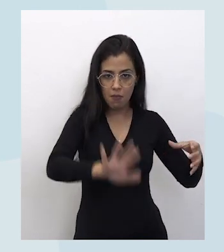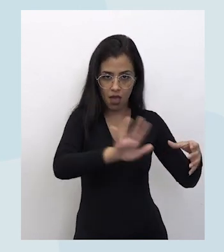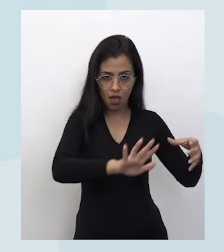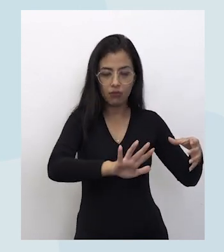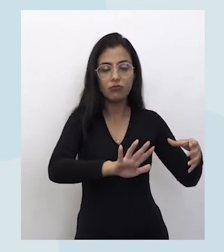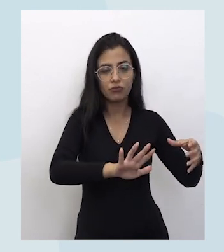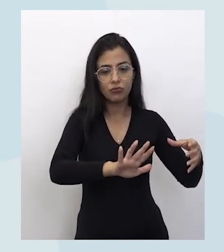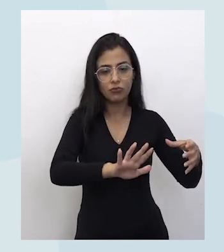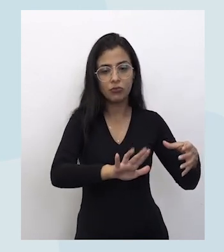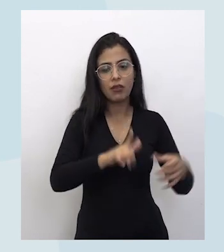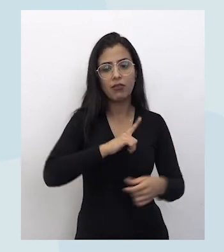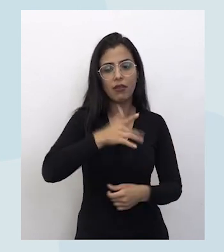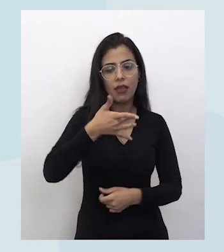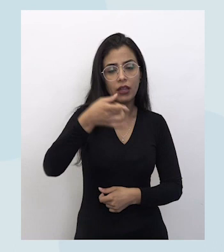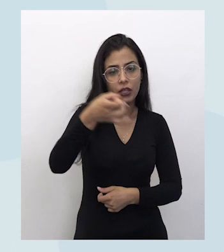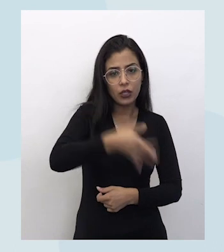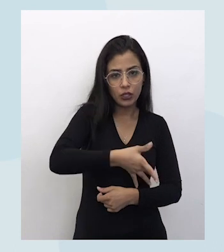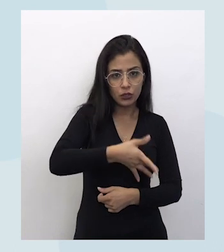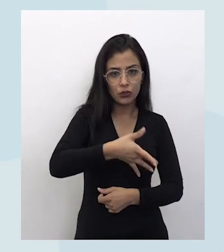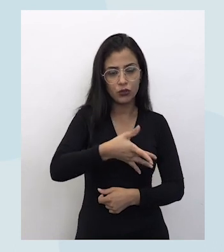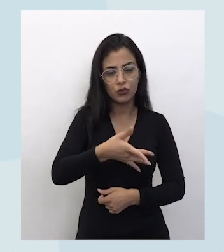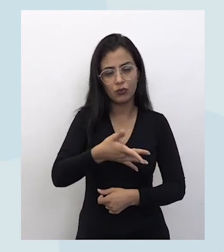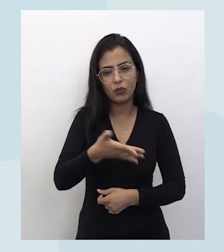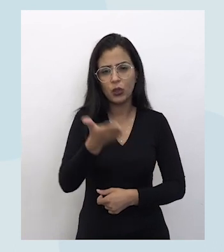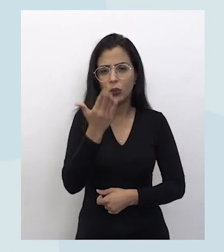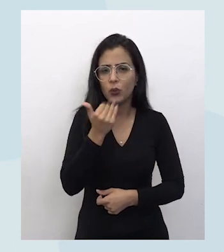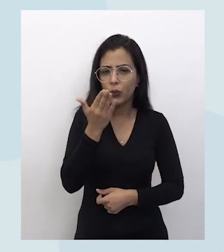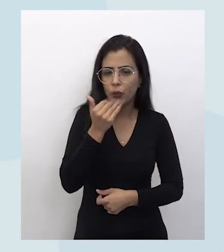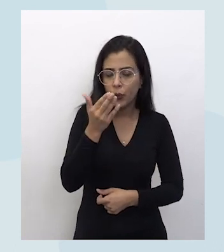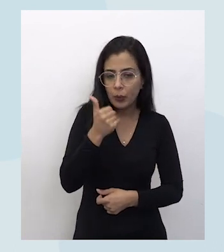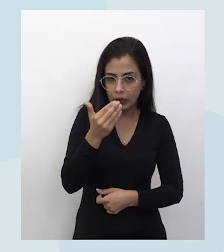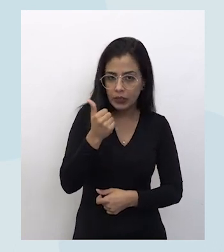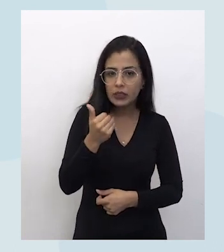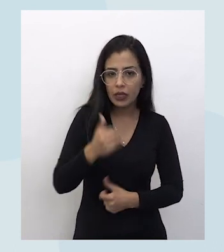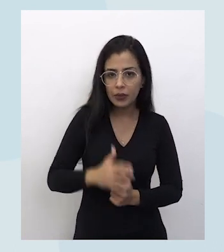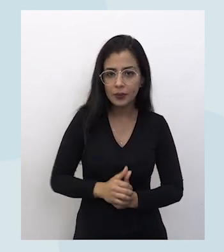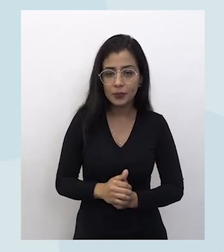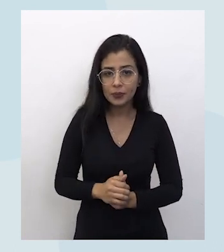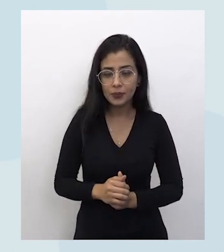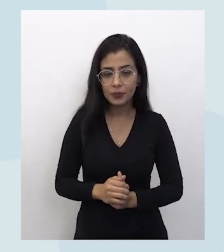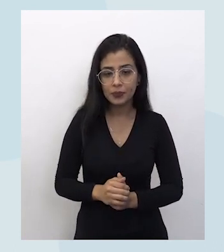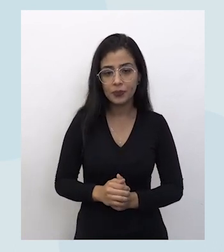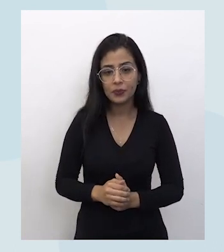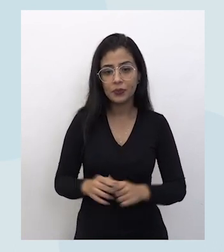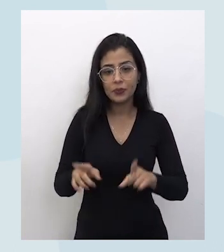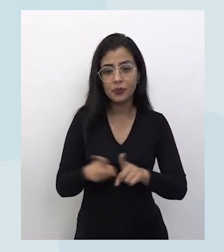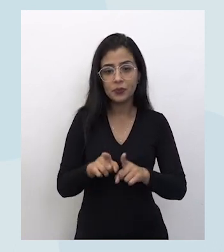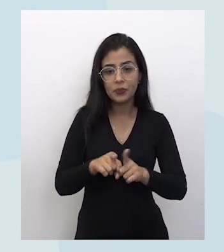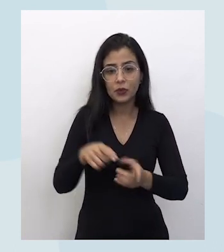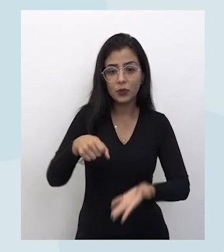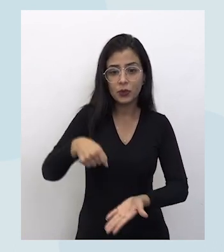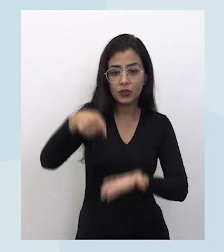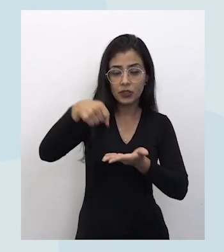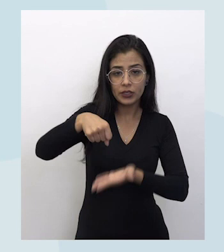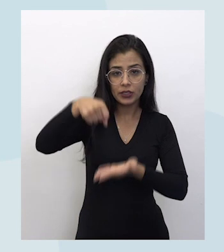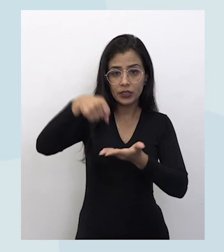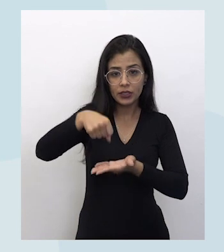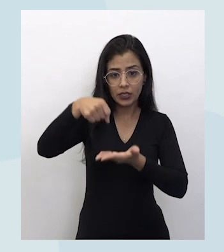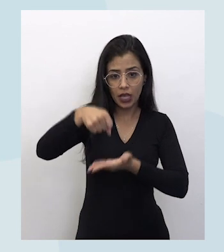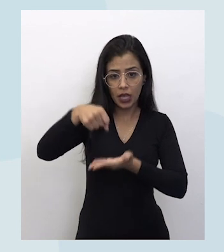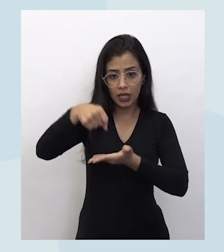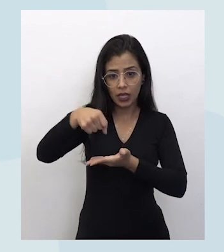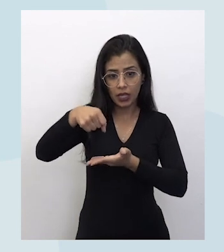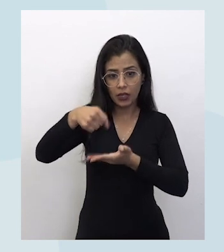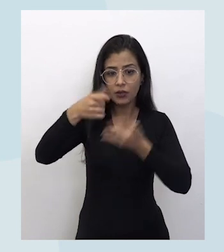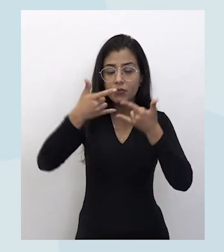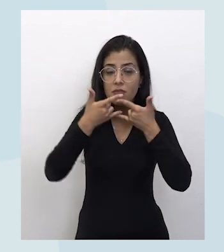Tem lixos, na verdade, restos de comidas, de alimentos, e tem um saquinho que está sendo jogado,